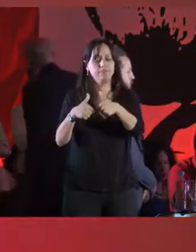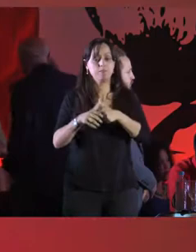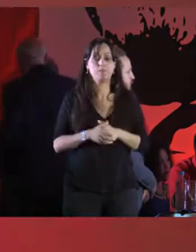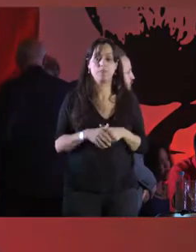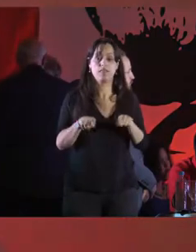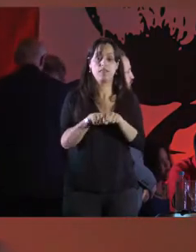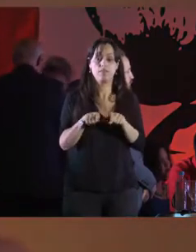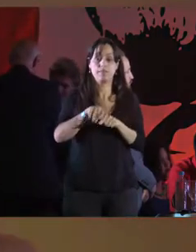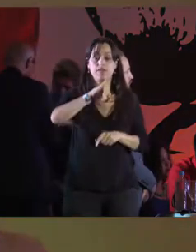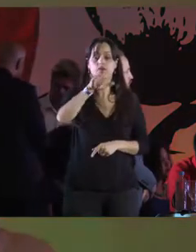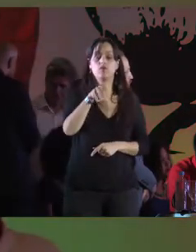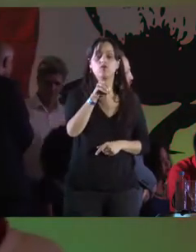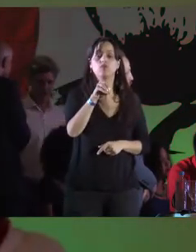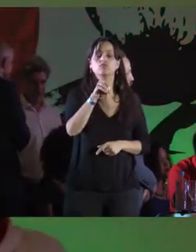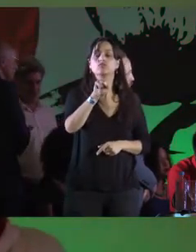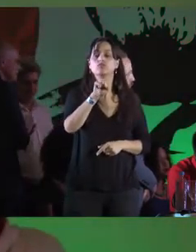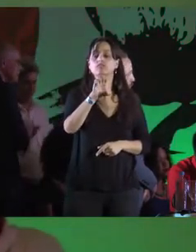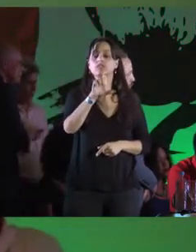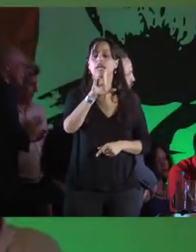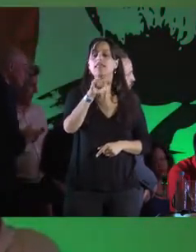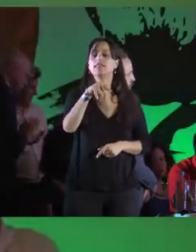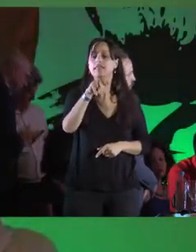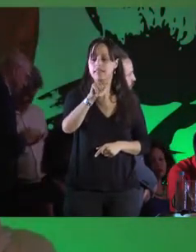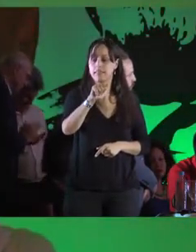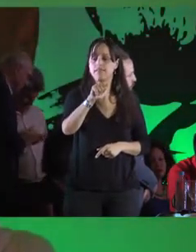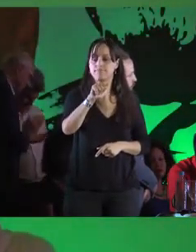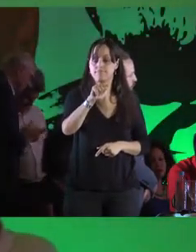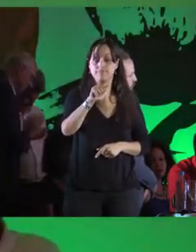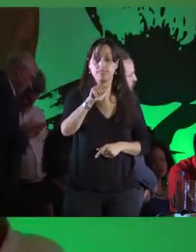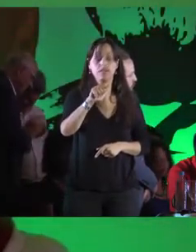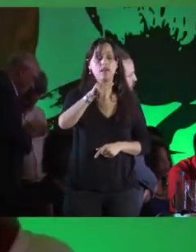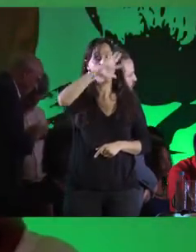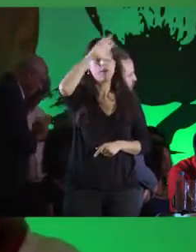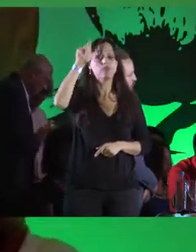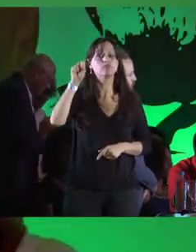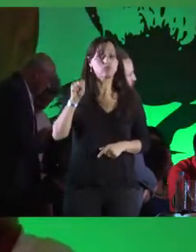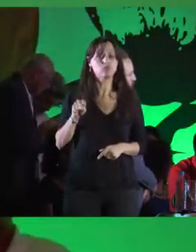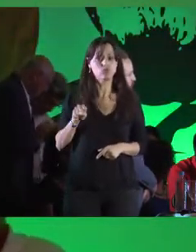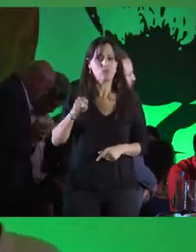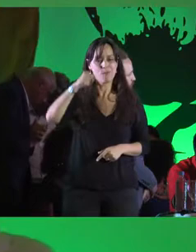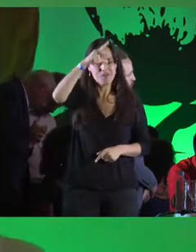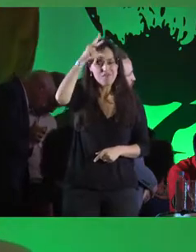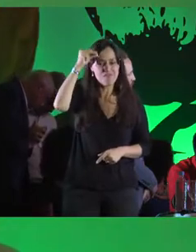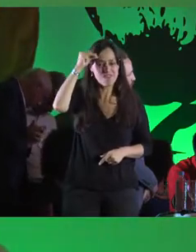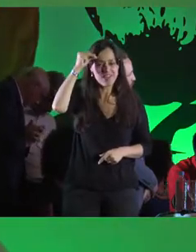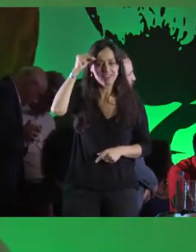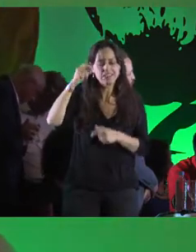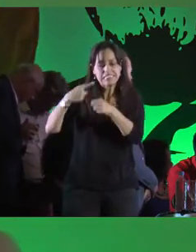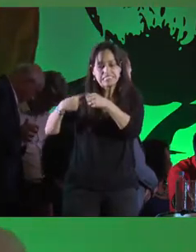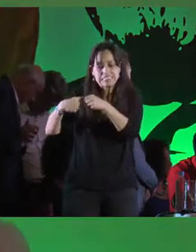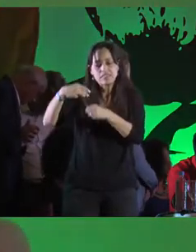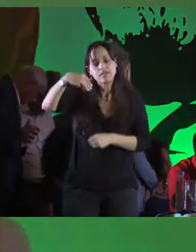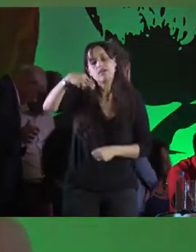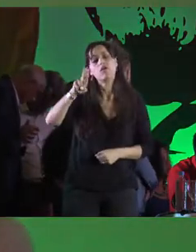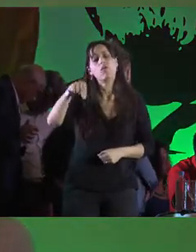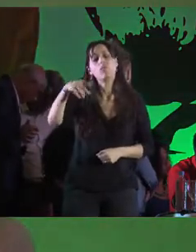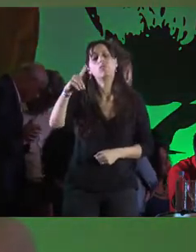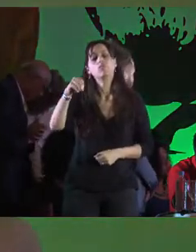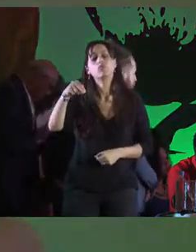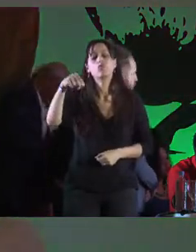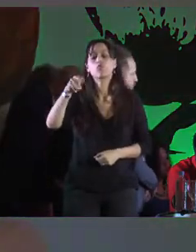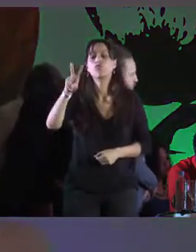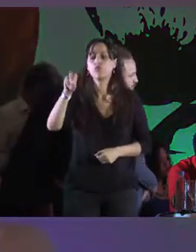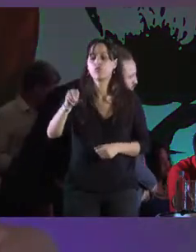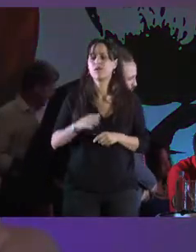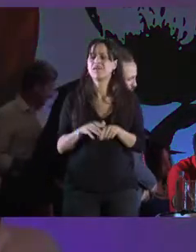Dorcelina, que era prefeito da cidade de Mundo Novo, no Mato Grosso do Sul. E aqueles que morreram lutando por terra, lutando